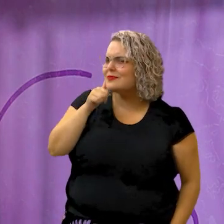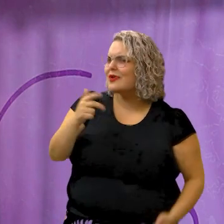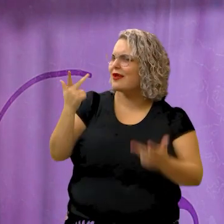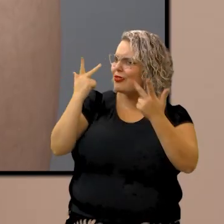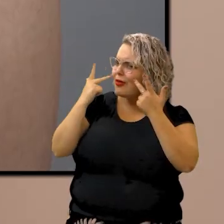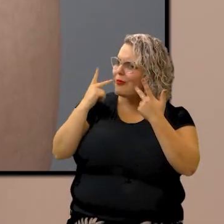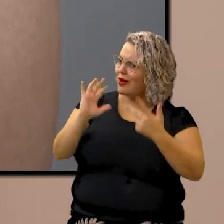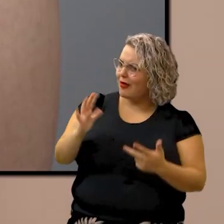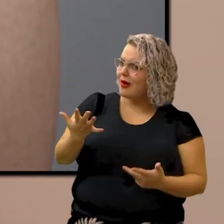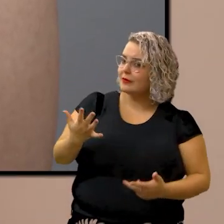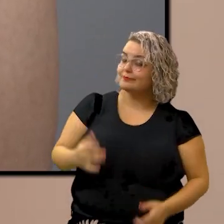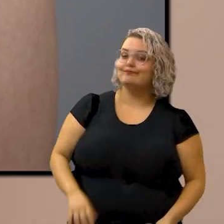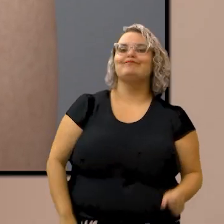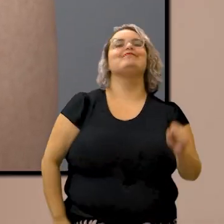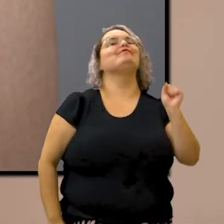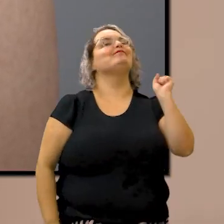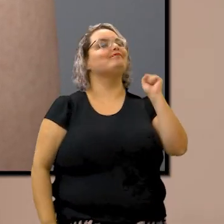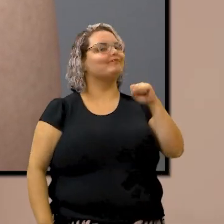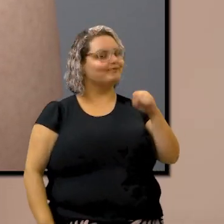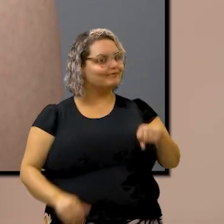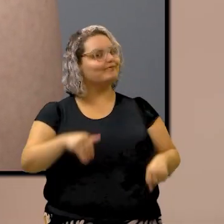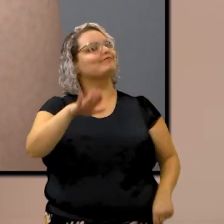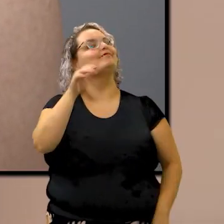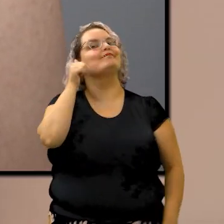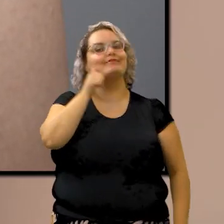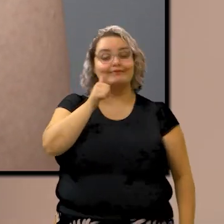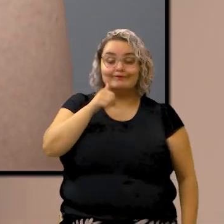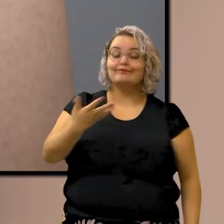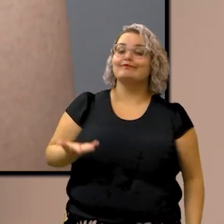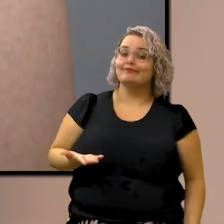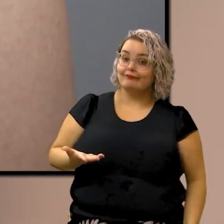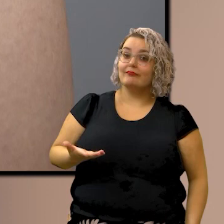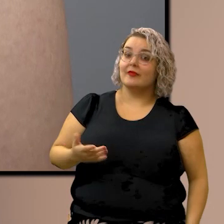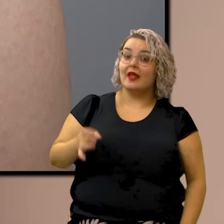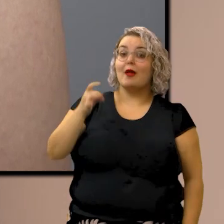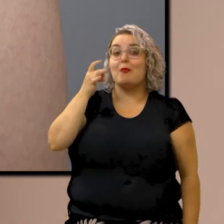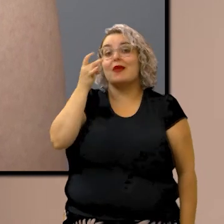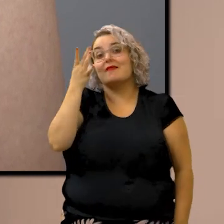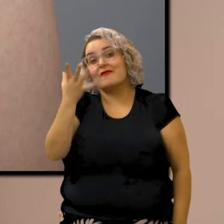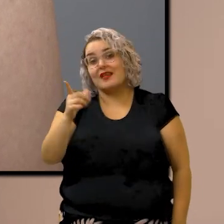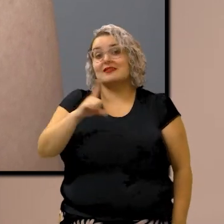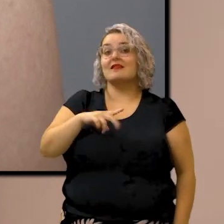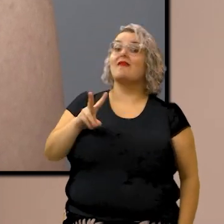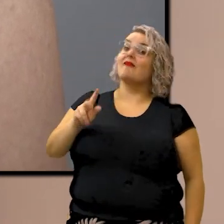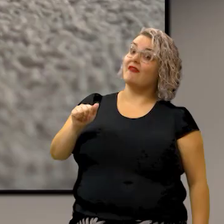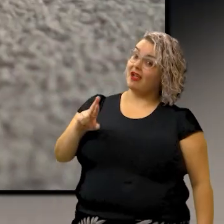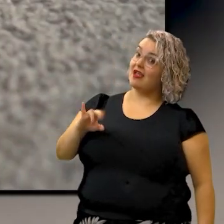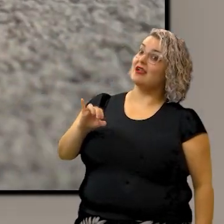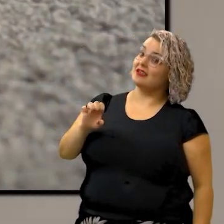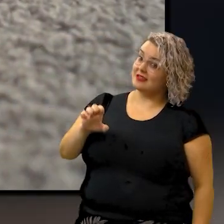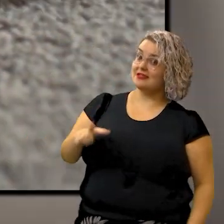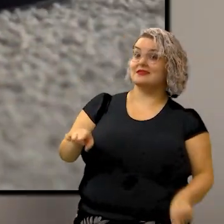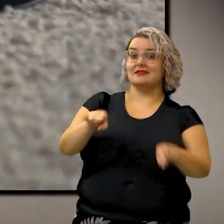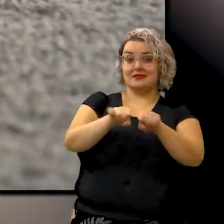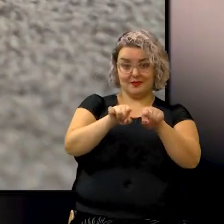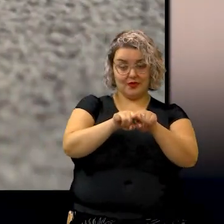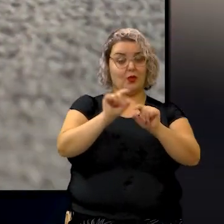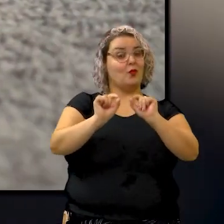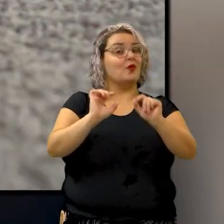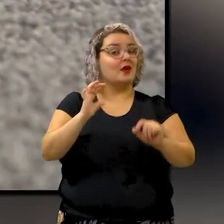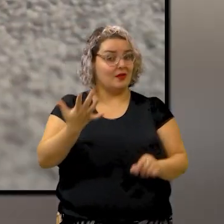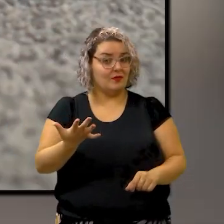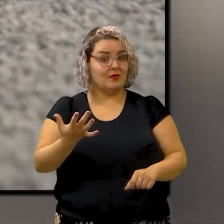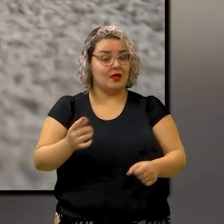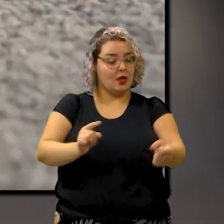mulheres? Acontece mais em mulheres, e mulheres são mais propensas a ter varizes também. O que acontece é